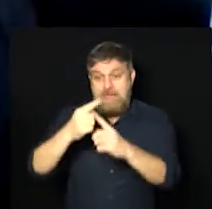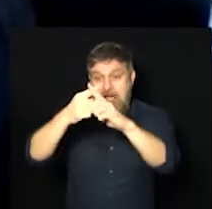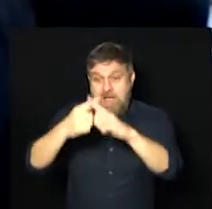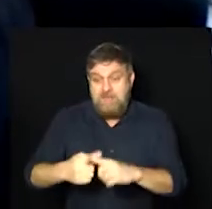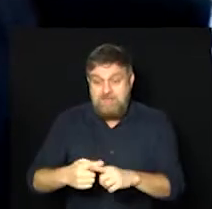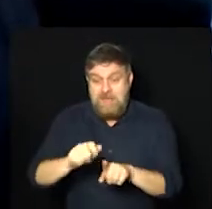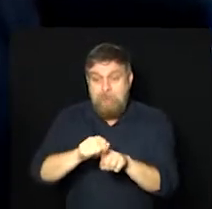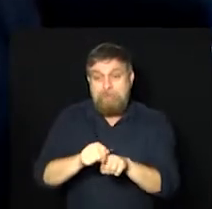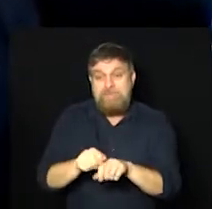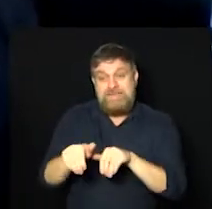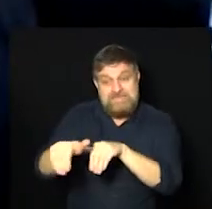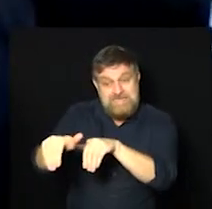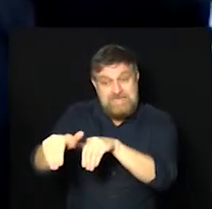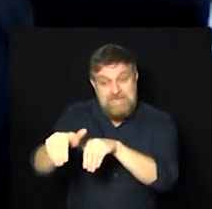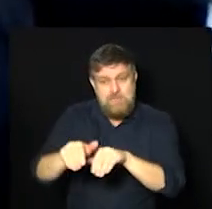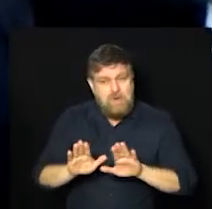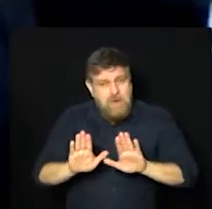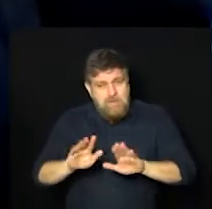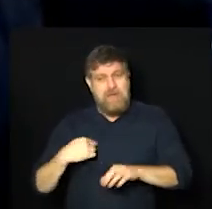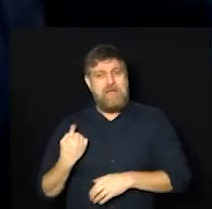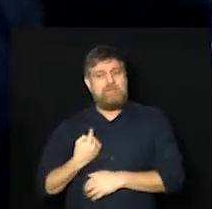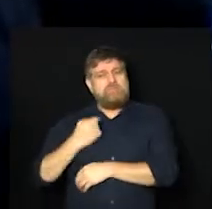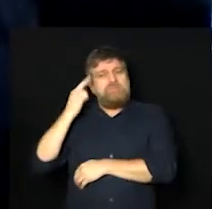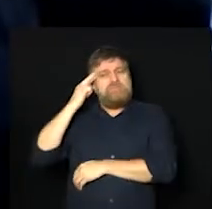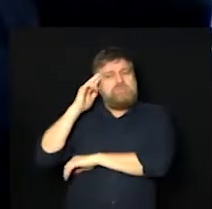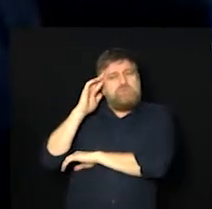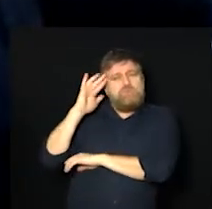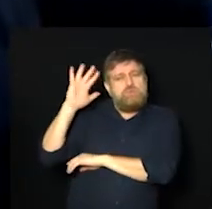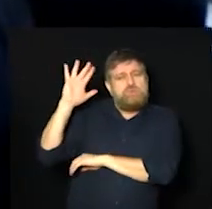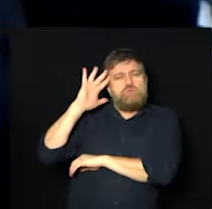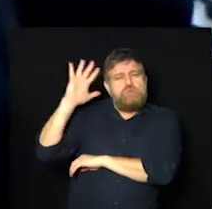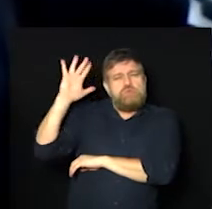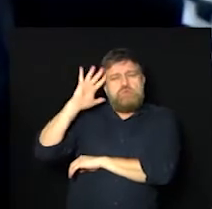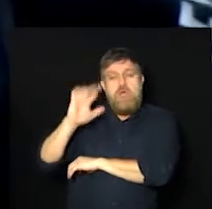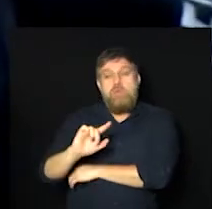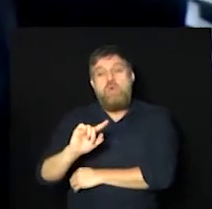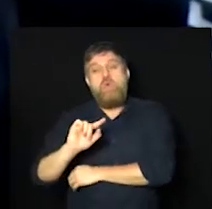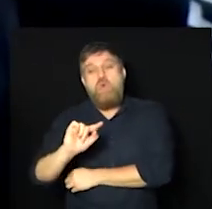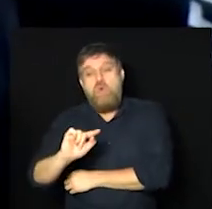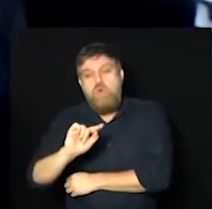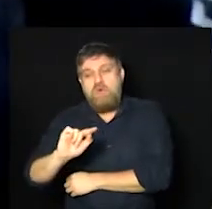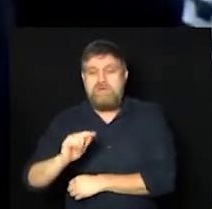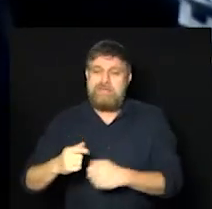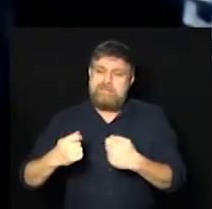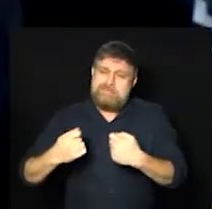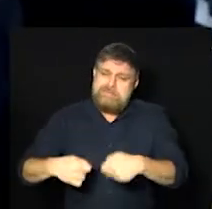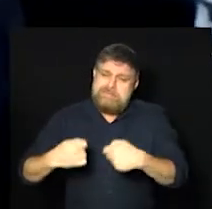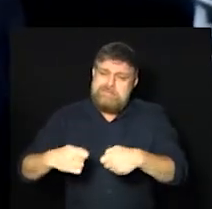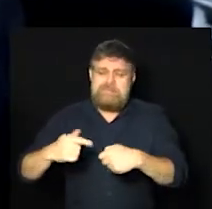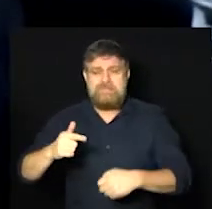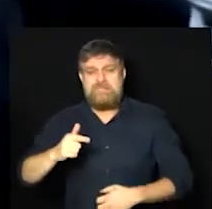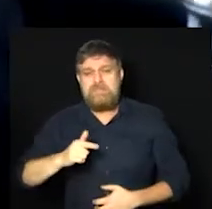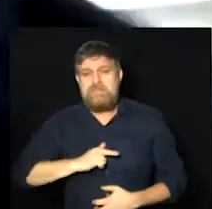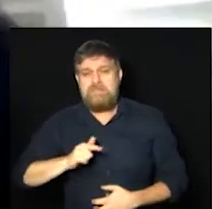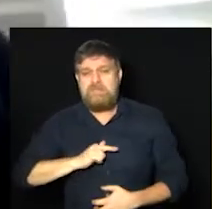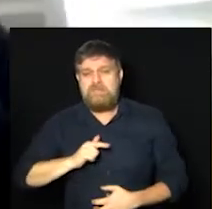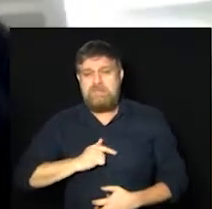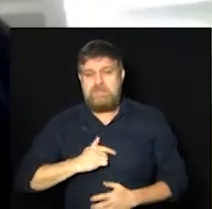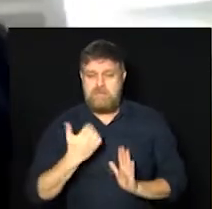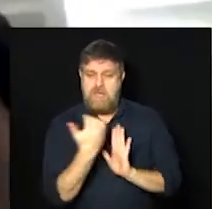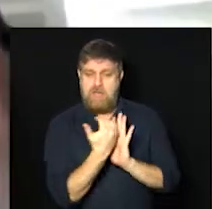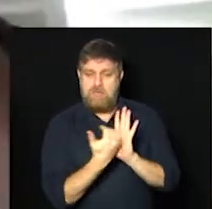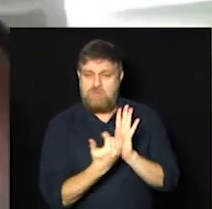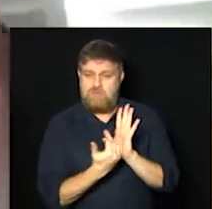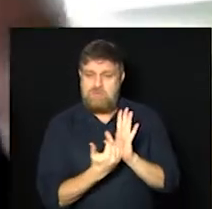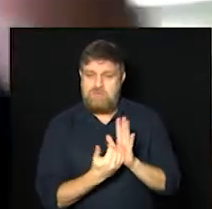de setembro. Para tal, nós sonhamos com o tão, né, tão sonhado protocolo do